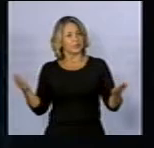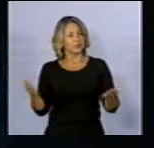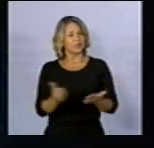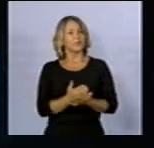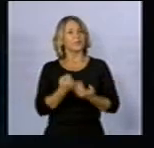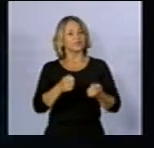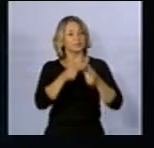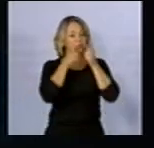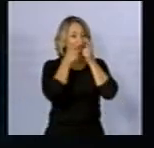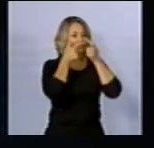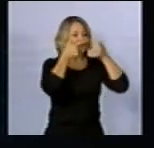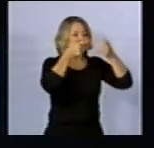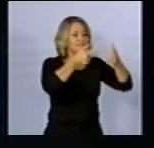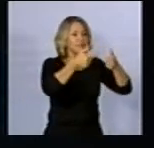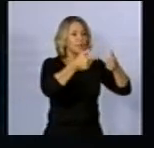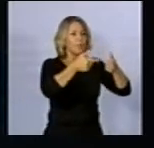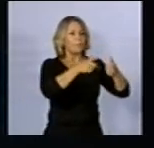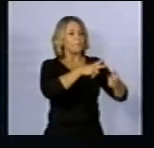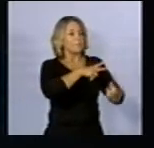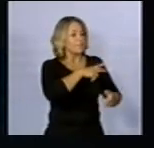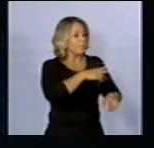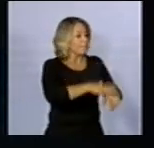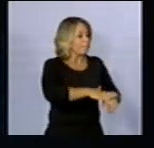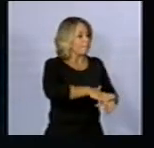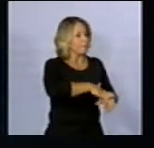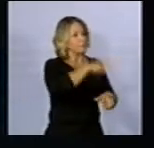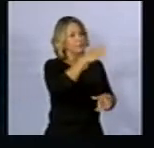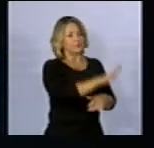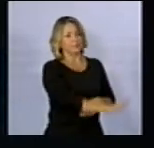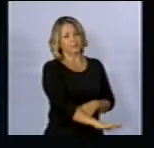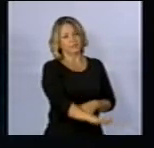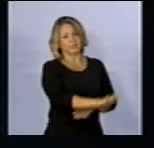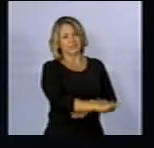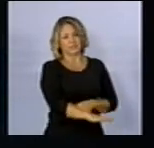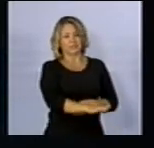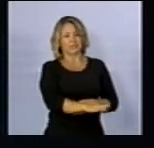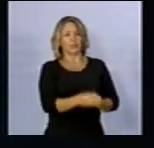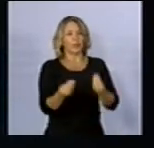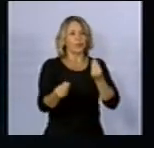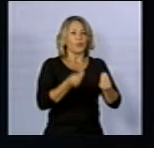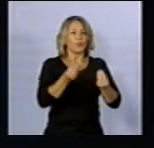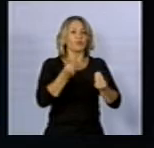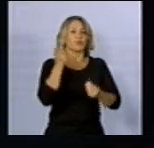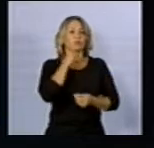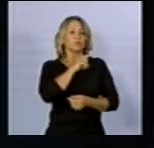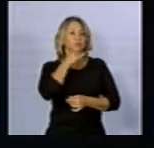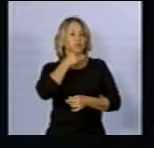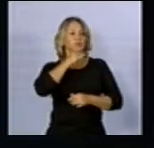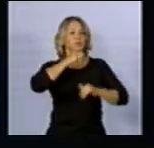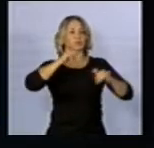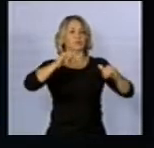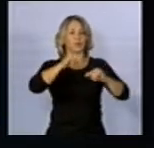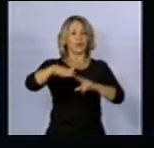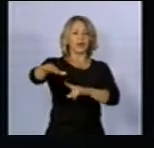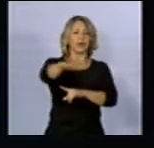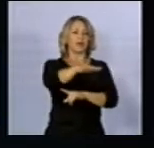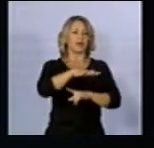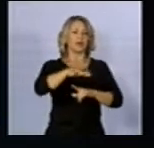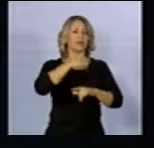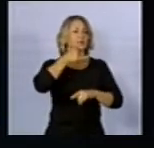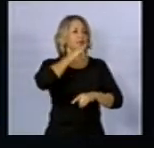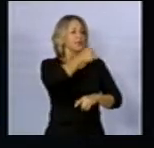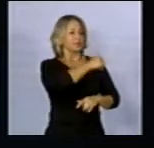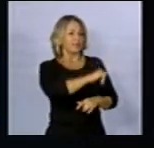atenção particular vem sendo dada às fontes de exposição a campos magnéticos nas proximidades